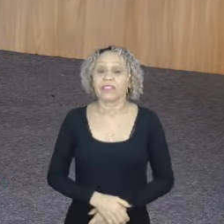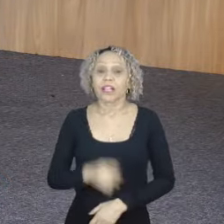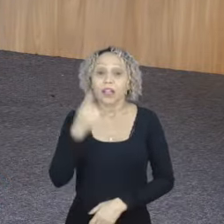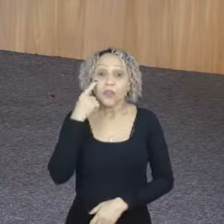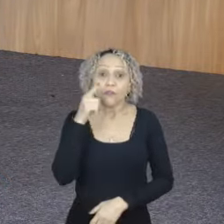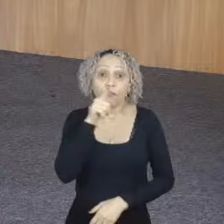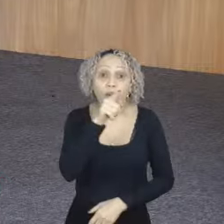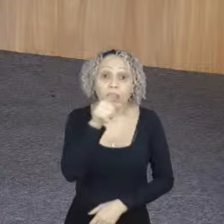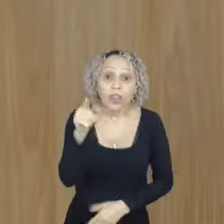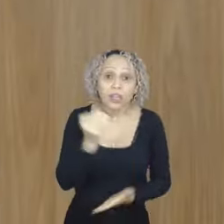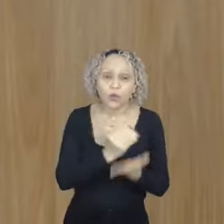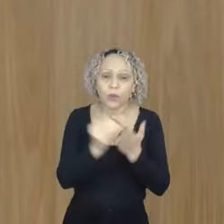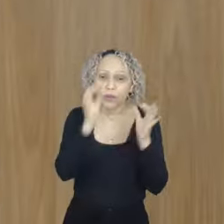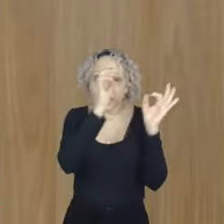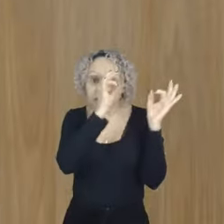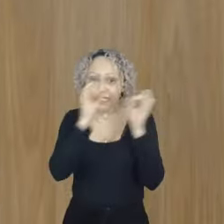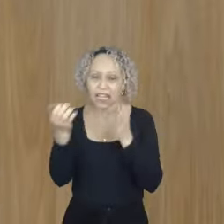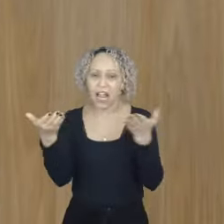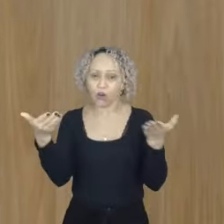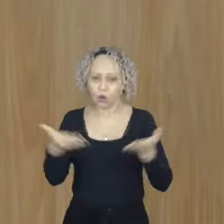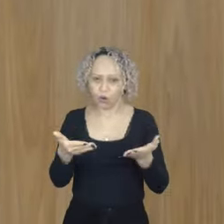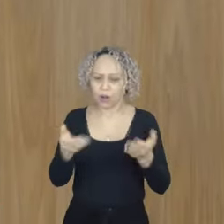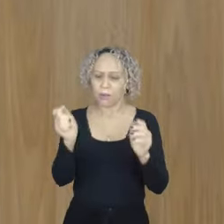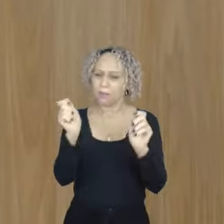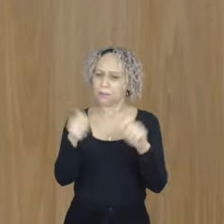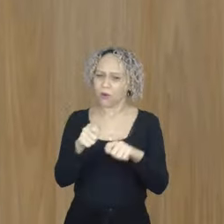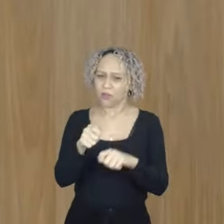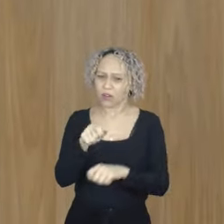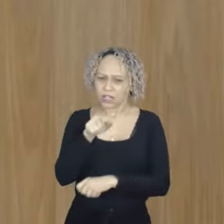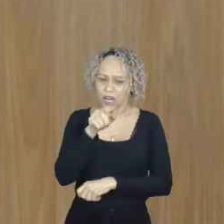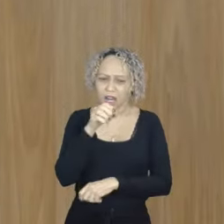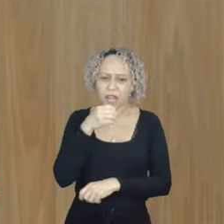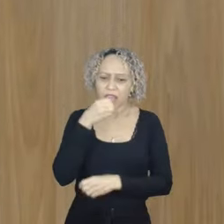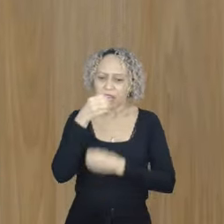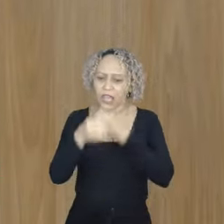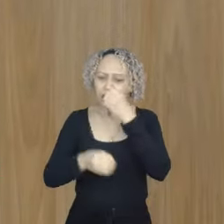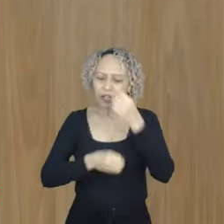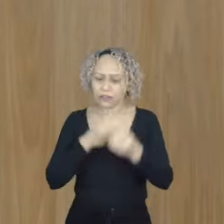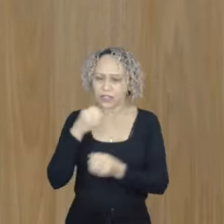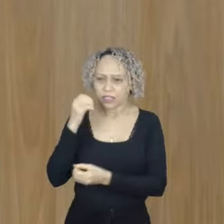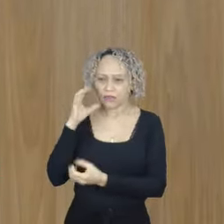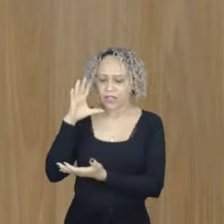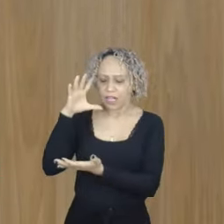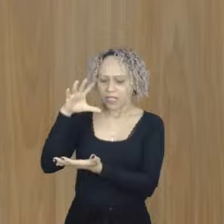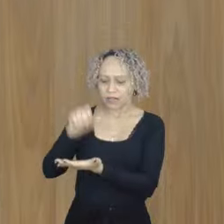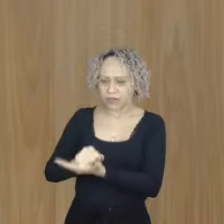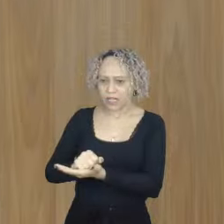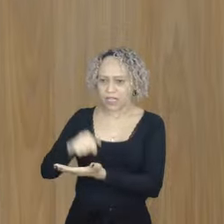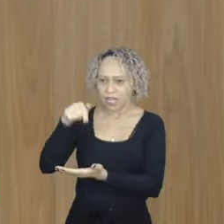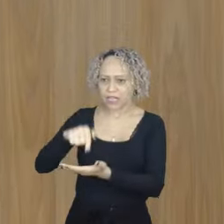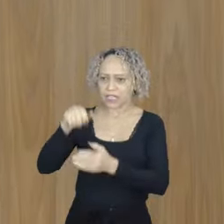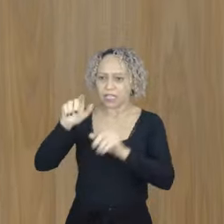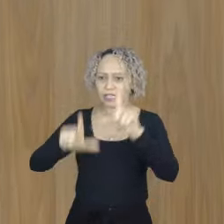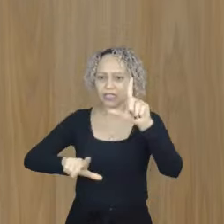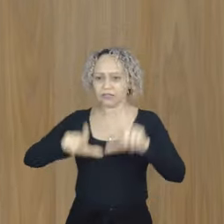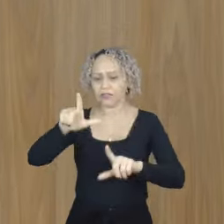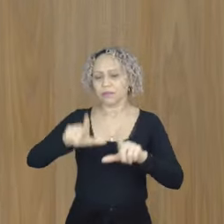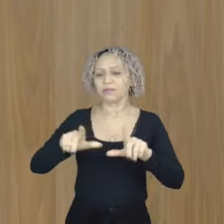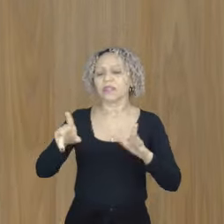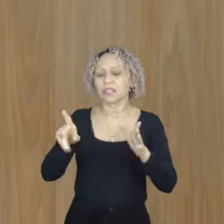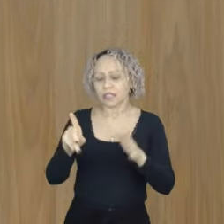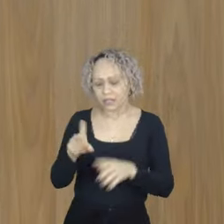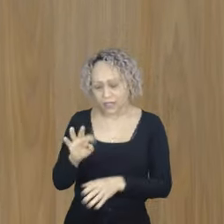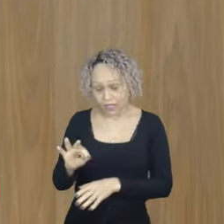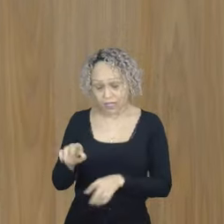que chegou agora também pode acompanhar essa entrevista que fica gravada aqui na TV PT e vira podcast. Muito importante a